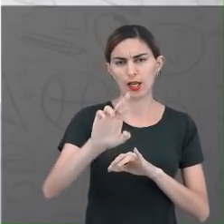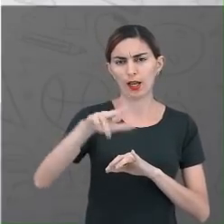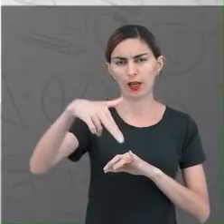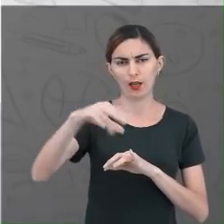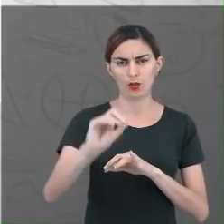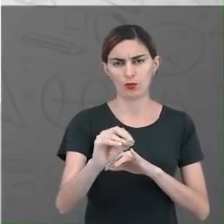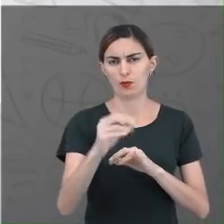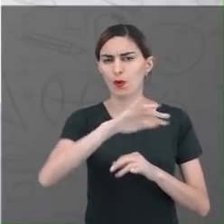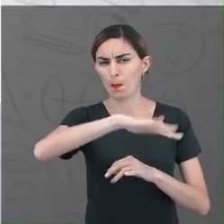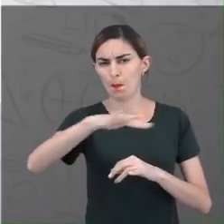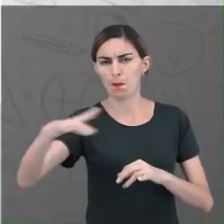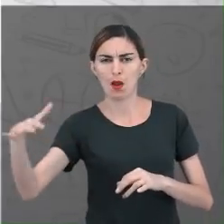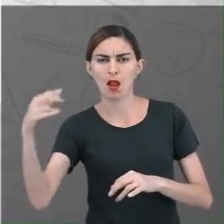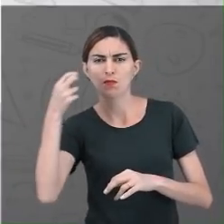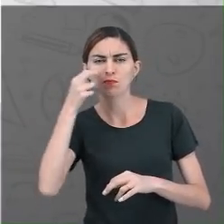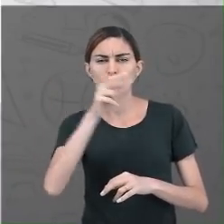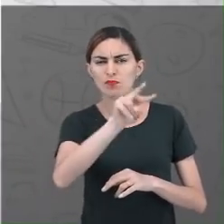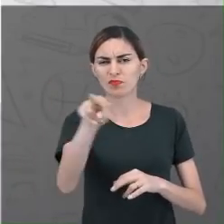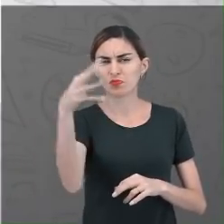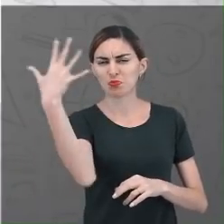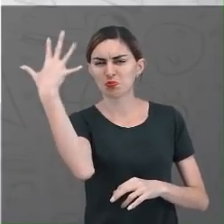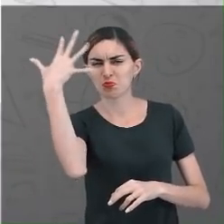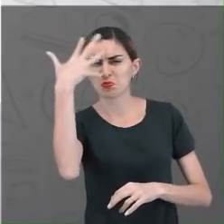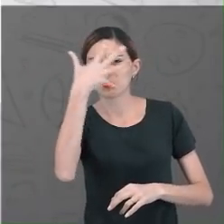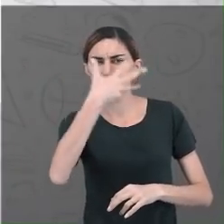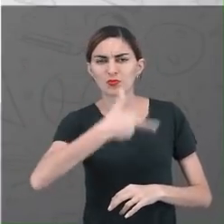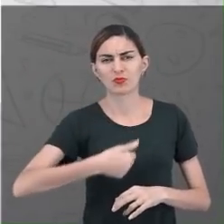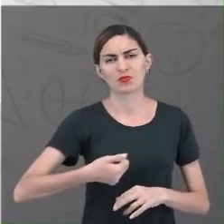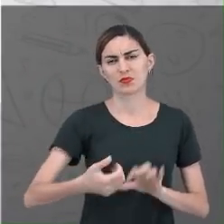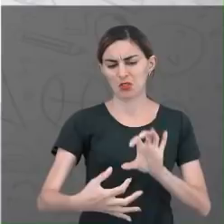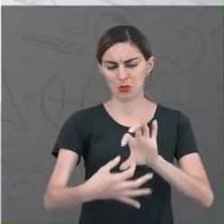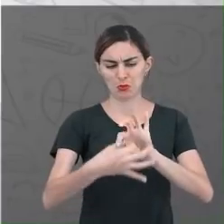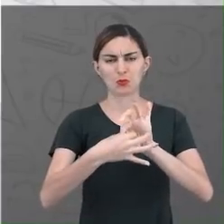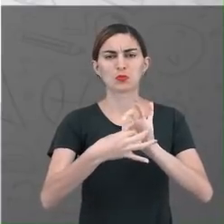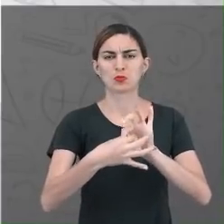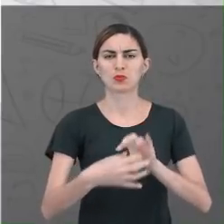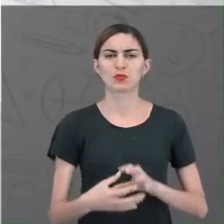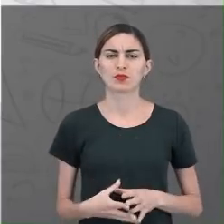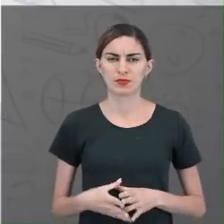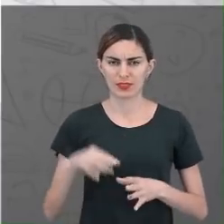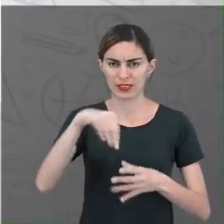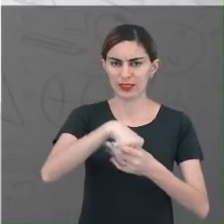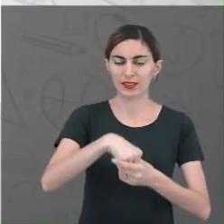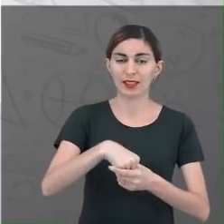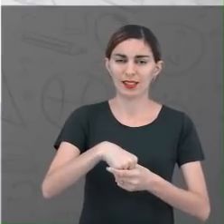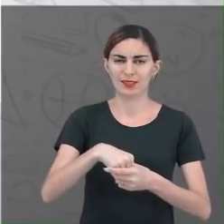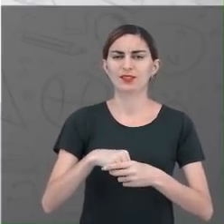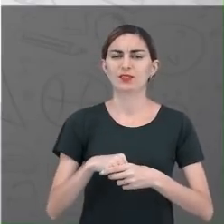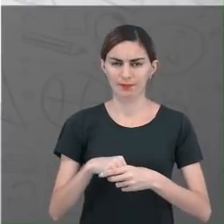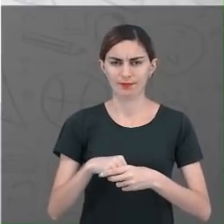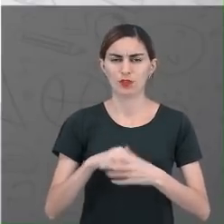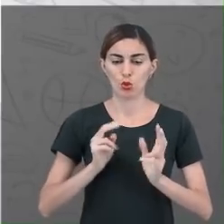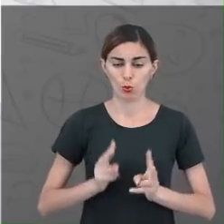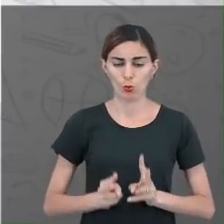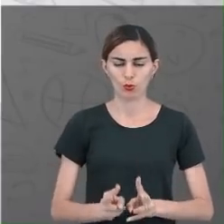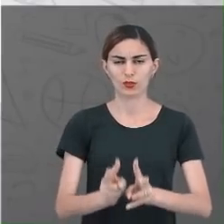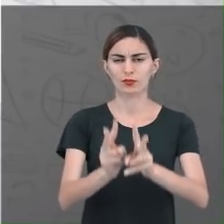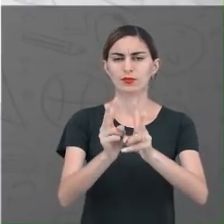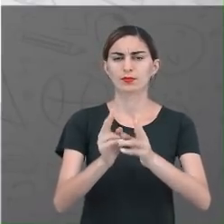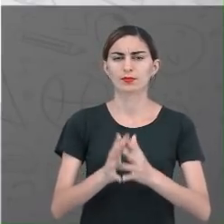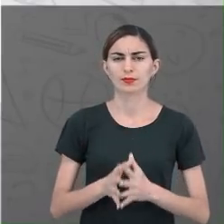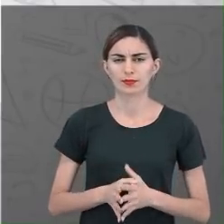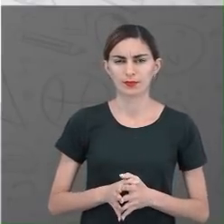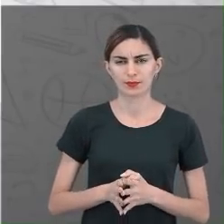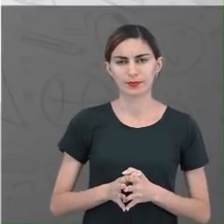paisagem belíssima, e essa paisagem foi adicionada ao ambiente interno através do princípio dessa continuidade.